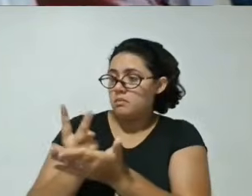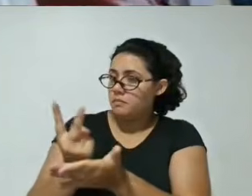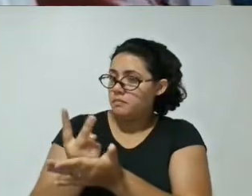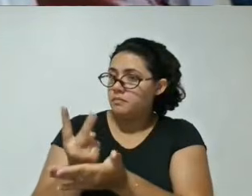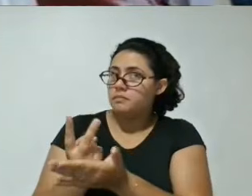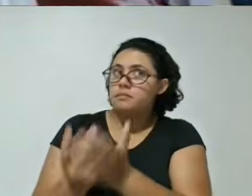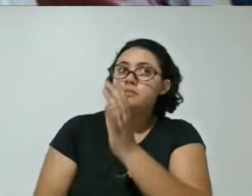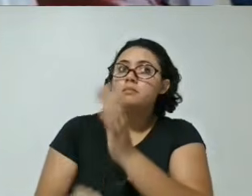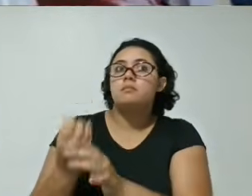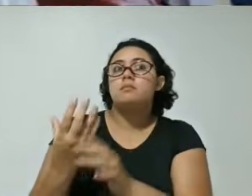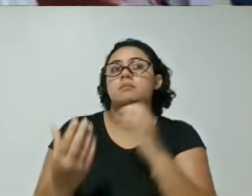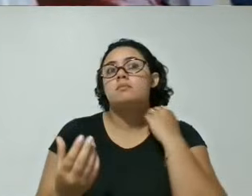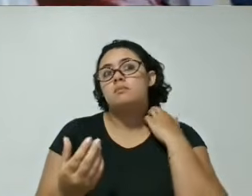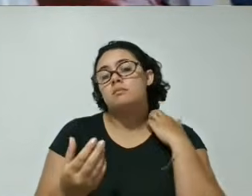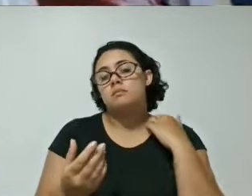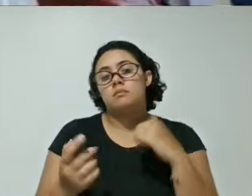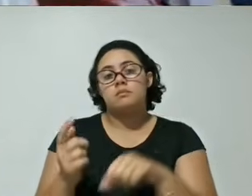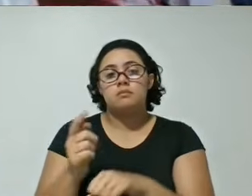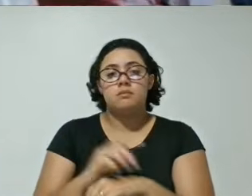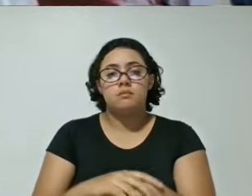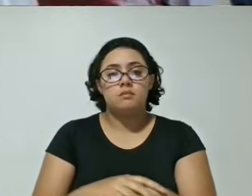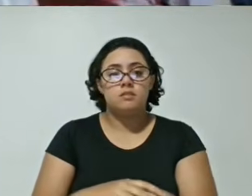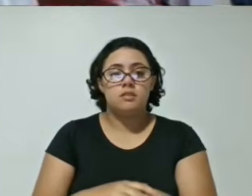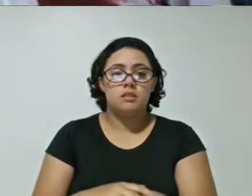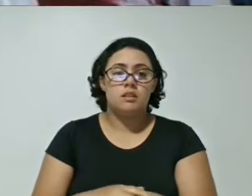que a gestão te traz. Então, assim,